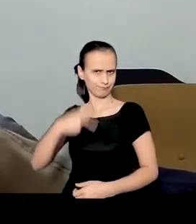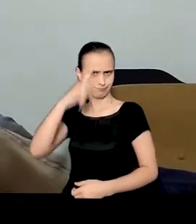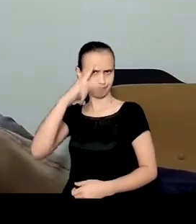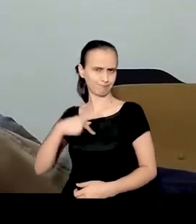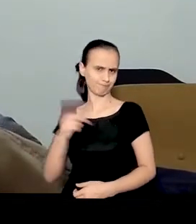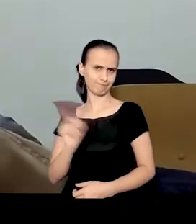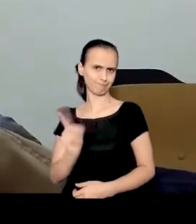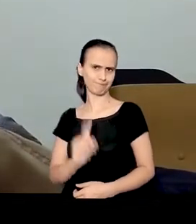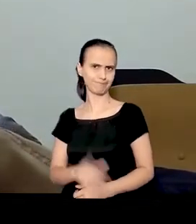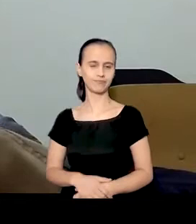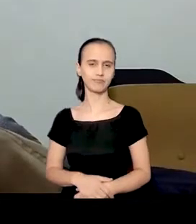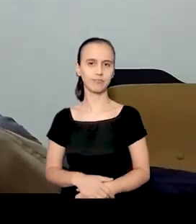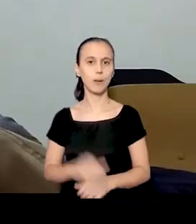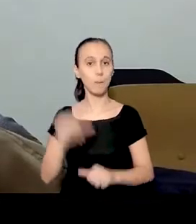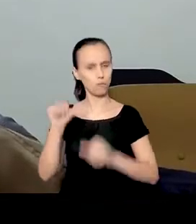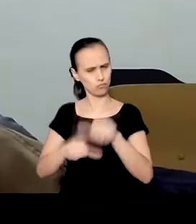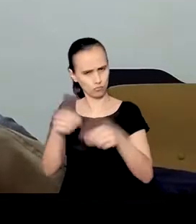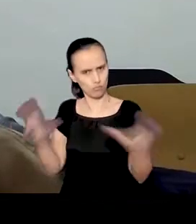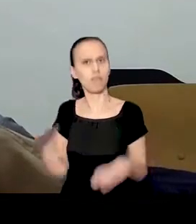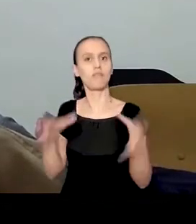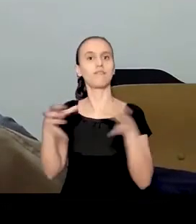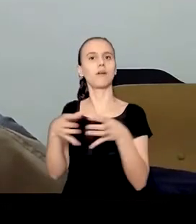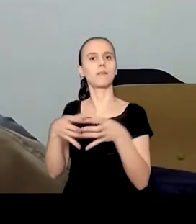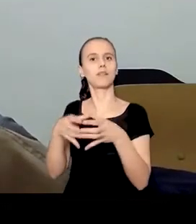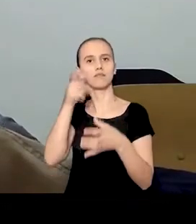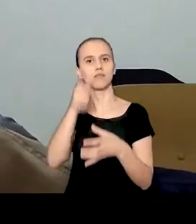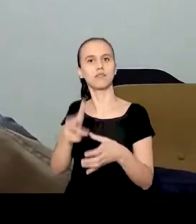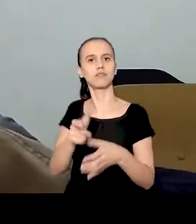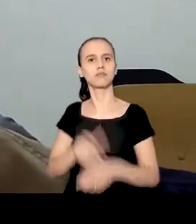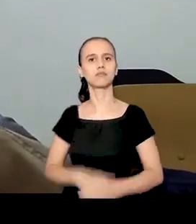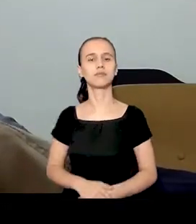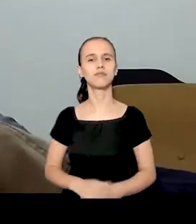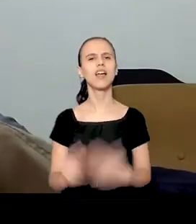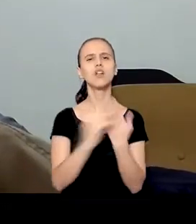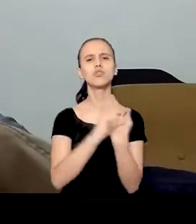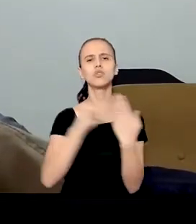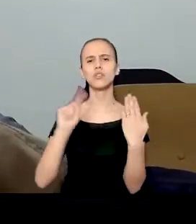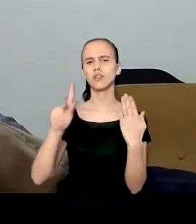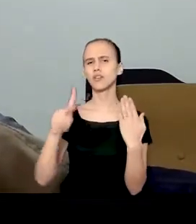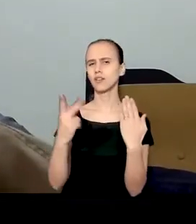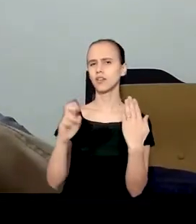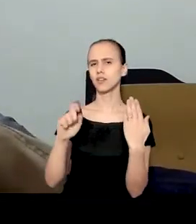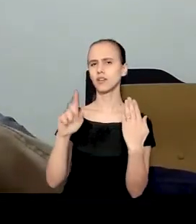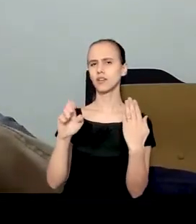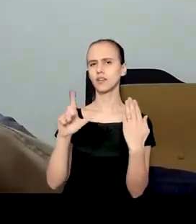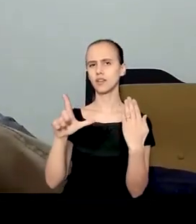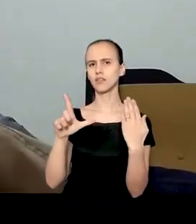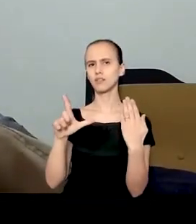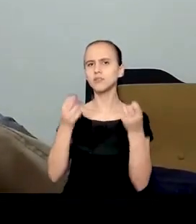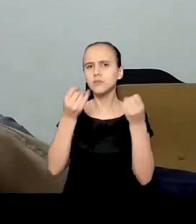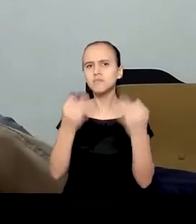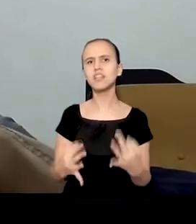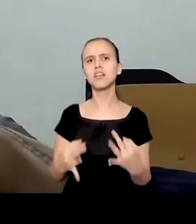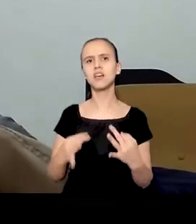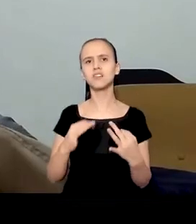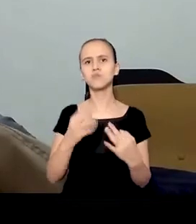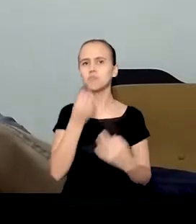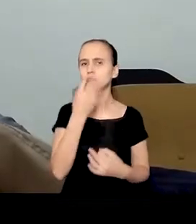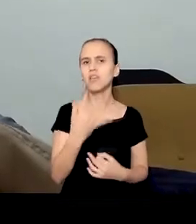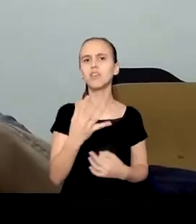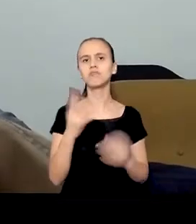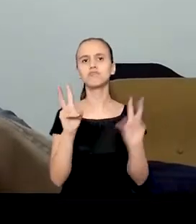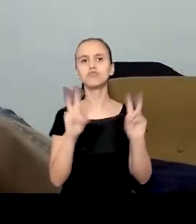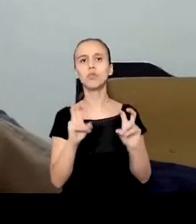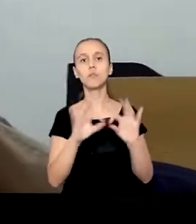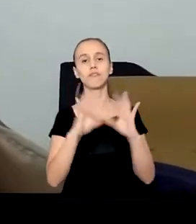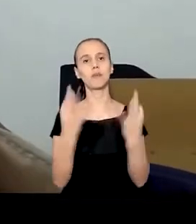apenas tentar voltar o coletivo para o seu ganho individual. Eu acho que essas questões em Hegel,